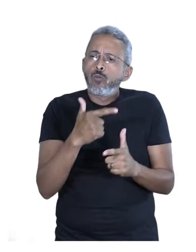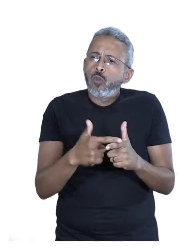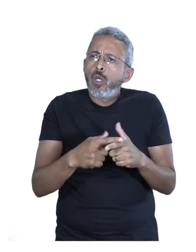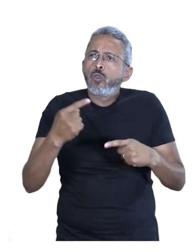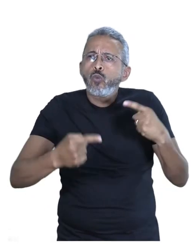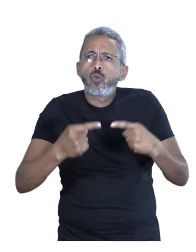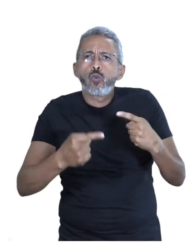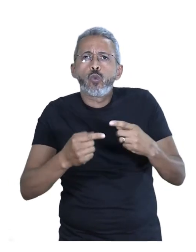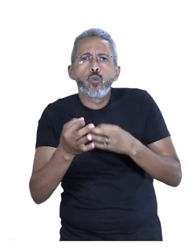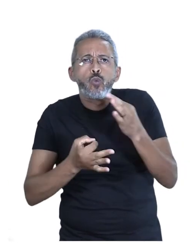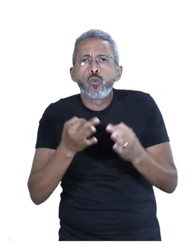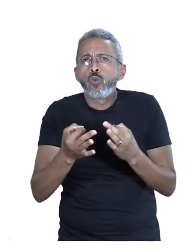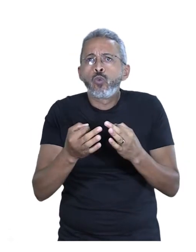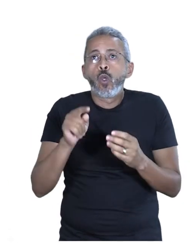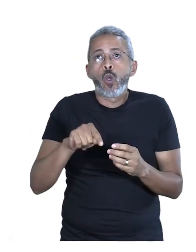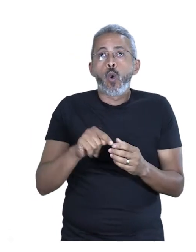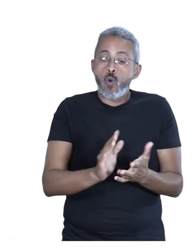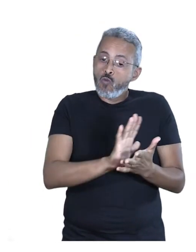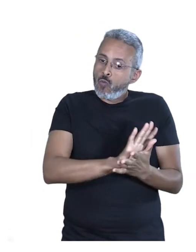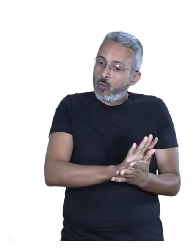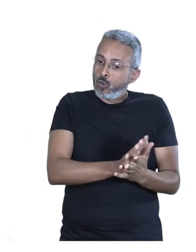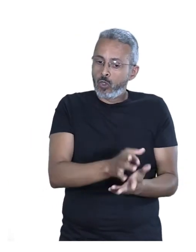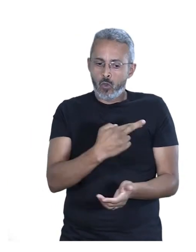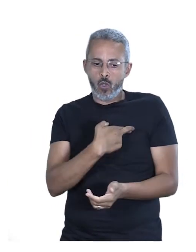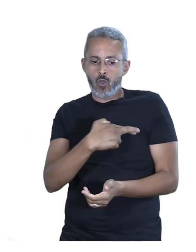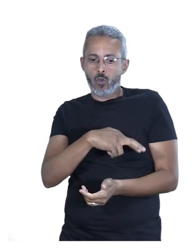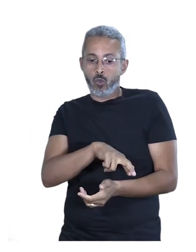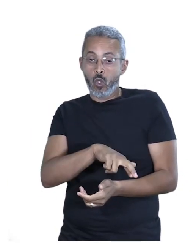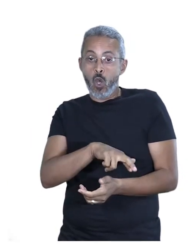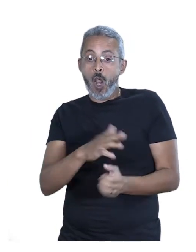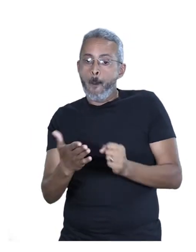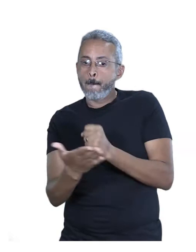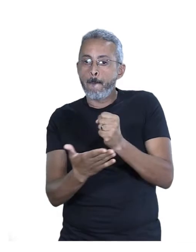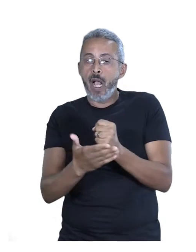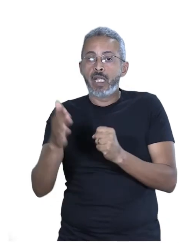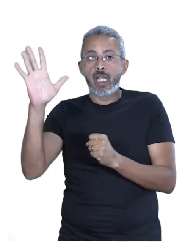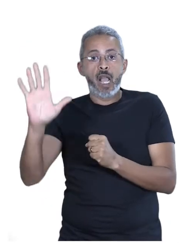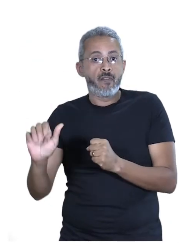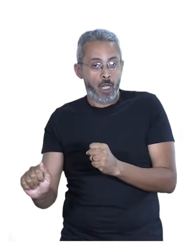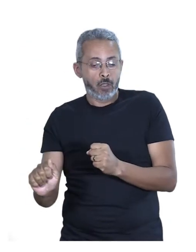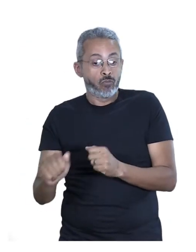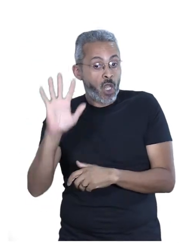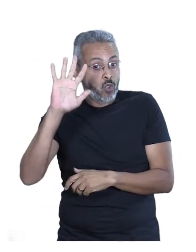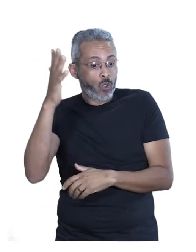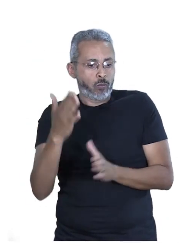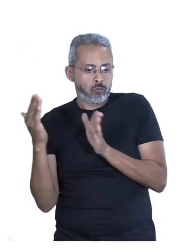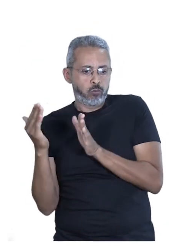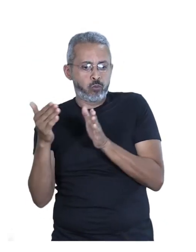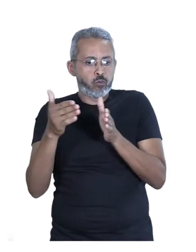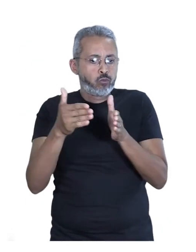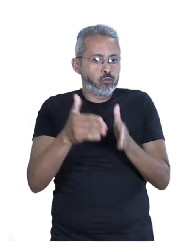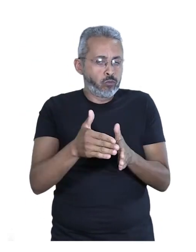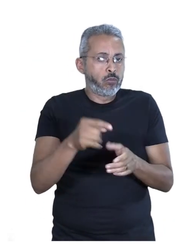discutido na argumentação foi o preconceito contra religiões de matriz africana, a solução deve ser direcionada a